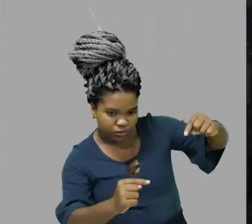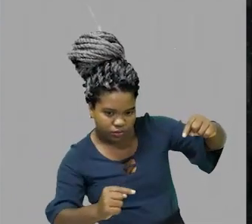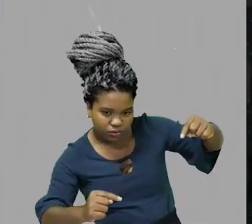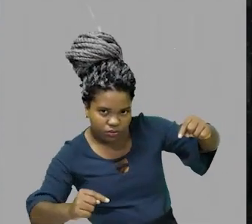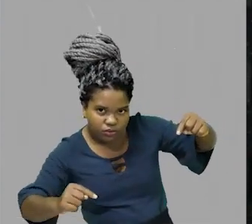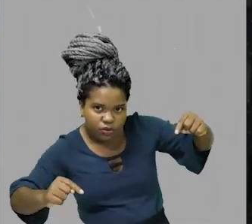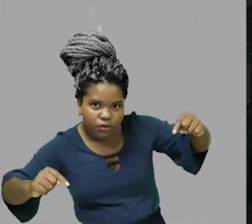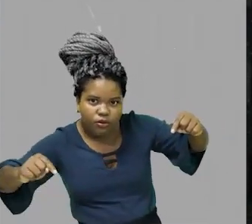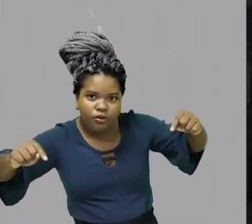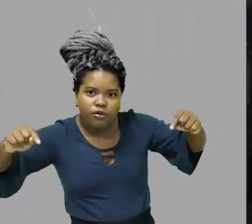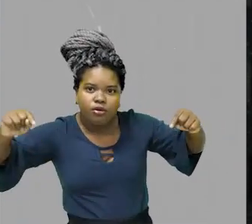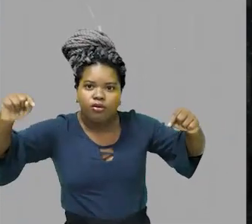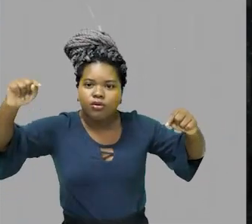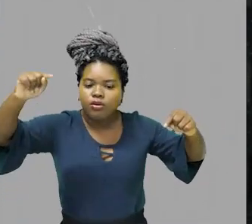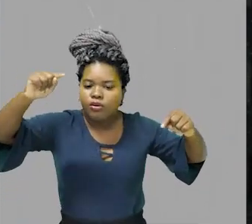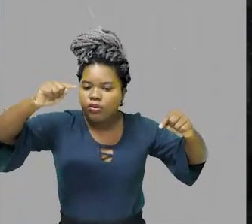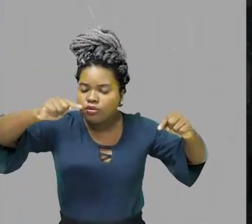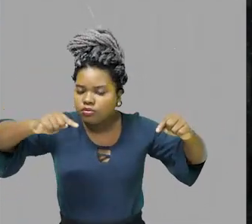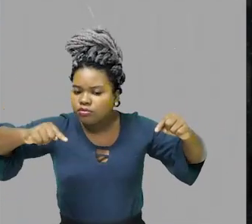ela vai